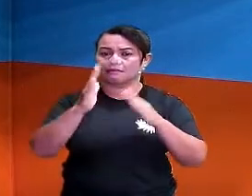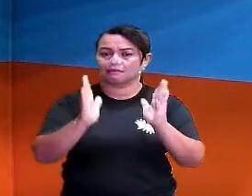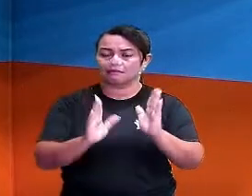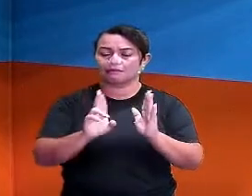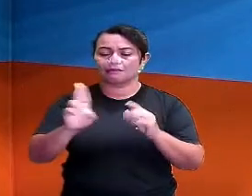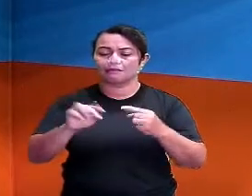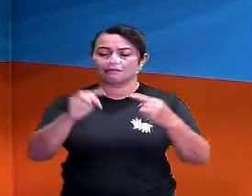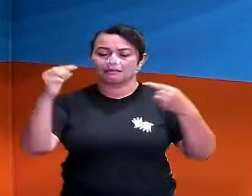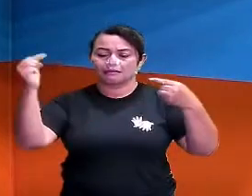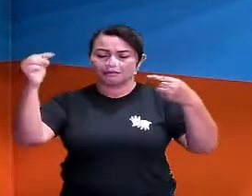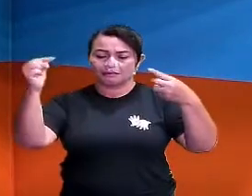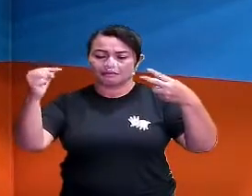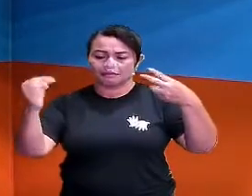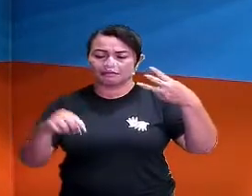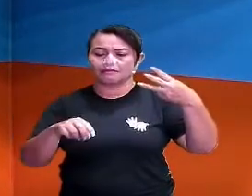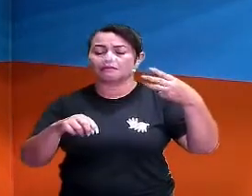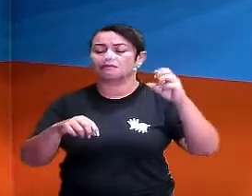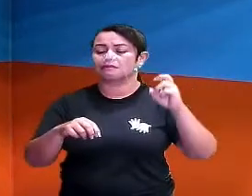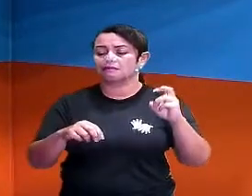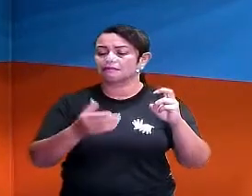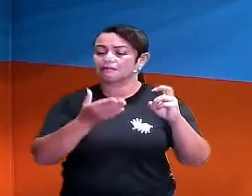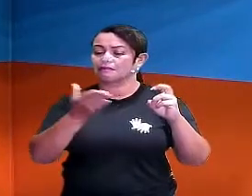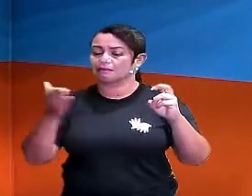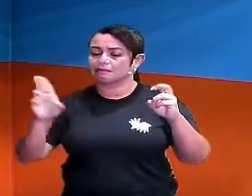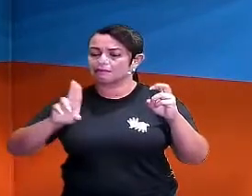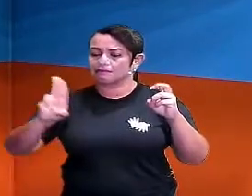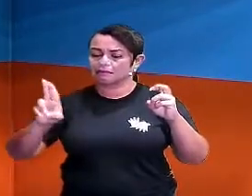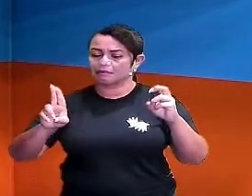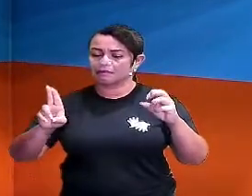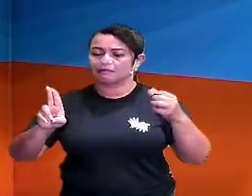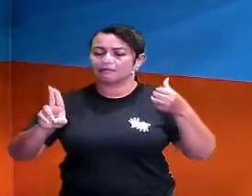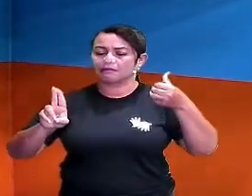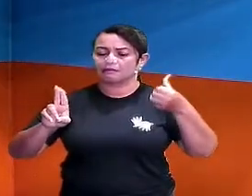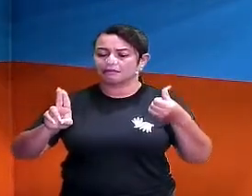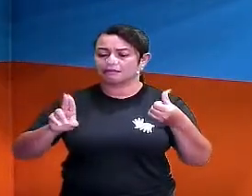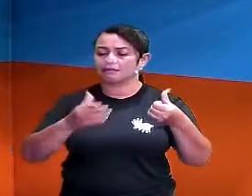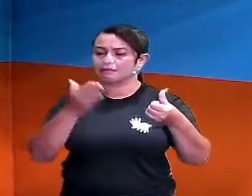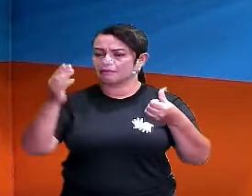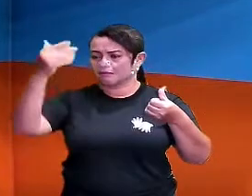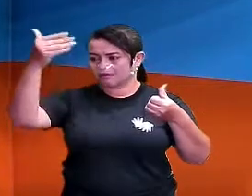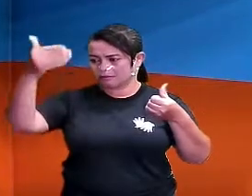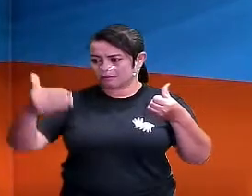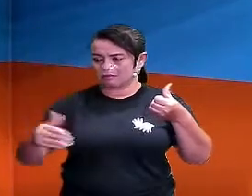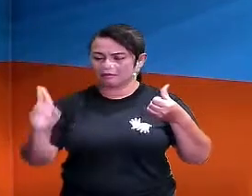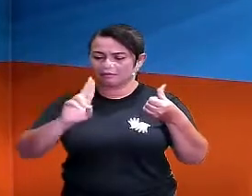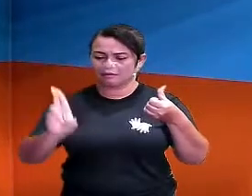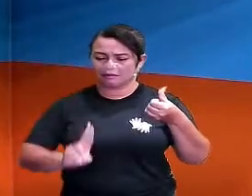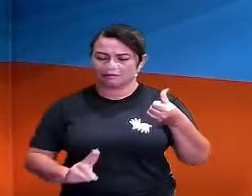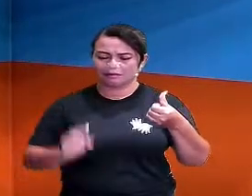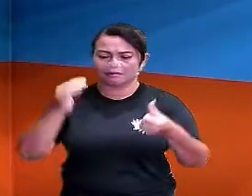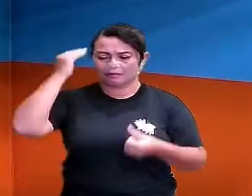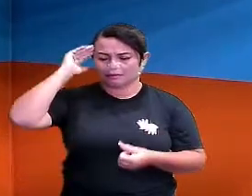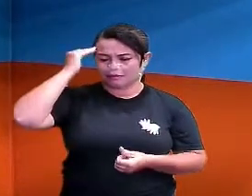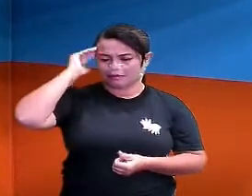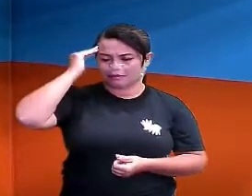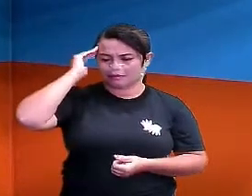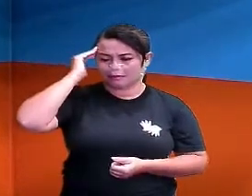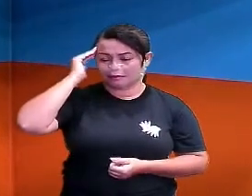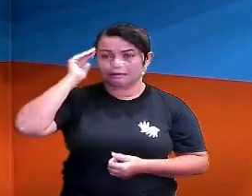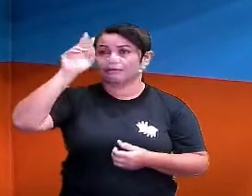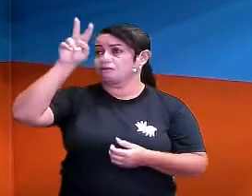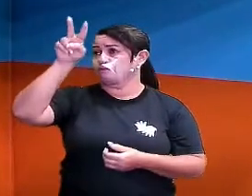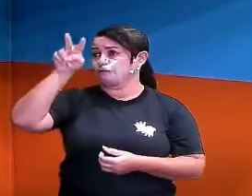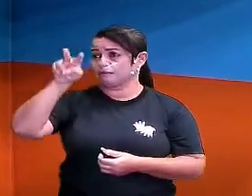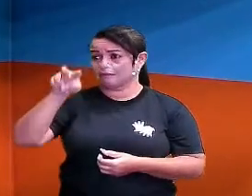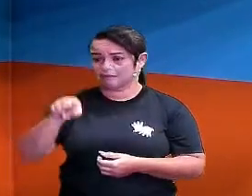quadrilátero. 5 lados, pentágono. 6 lados, hexágono. E assim sucessivamente. Tá? Não vou ler